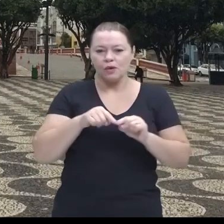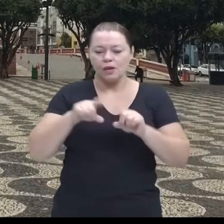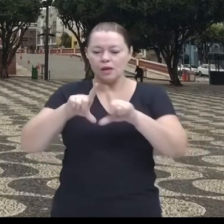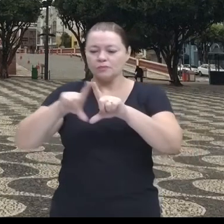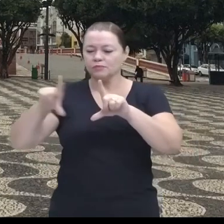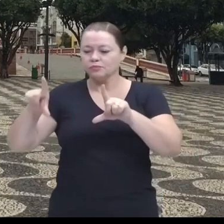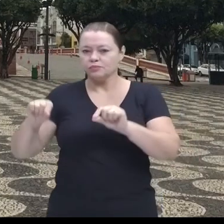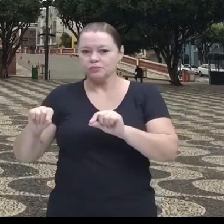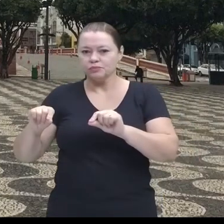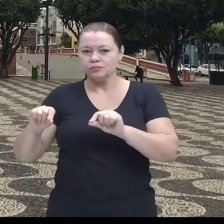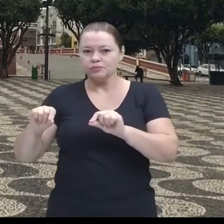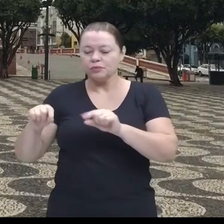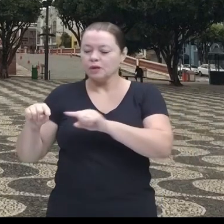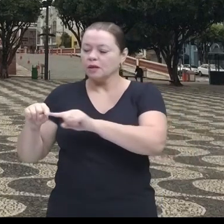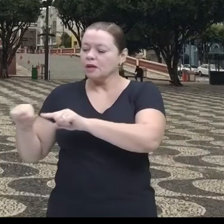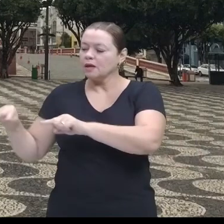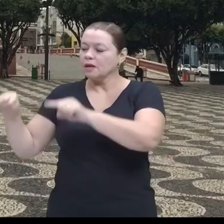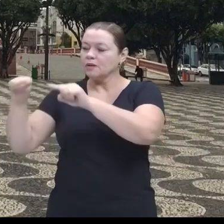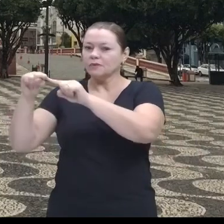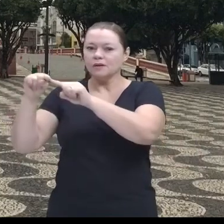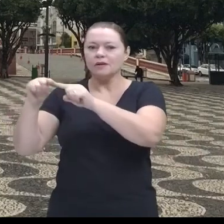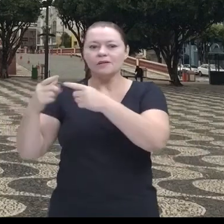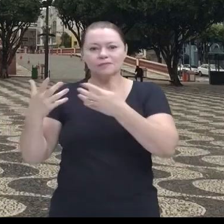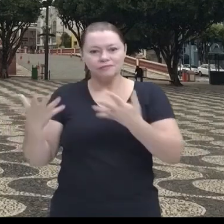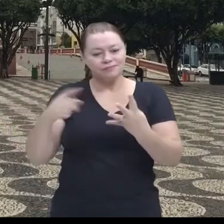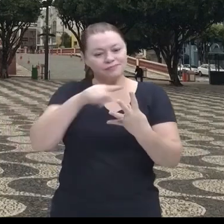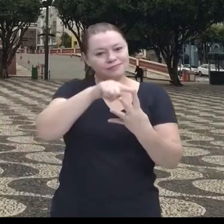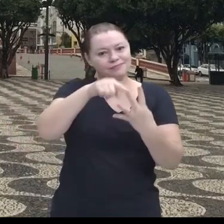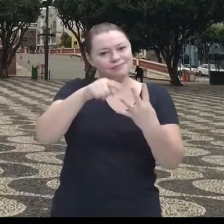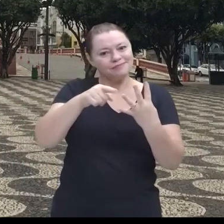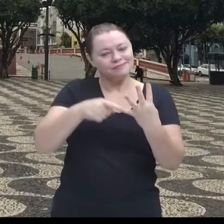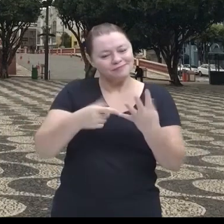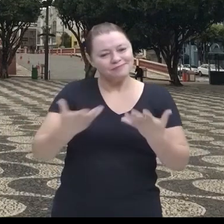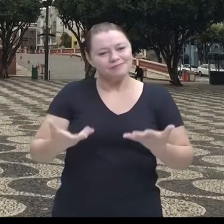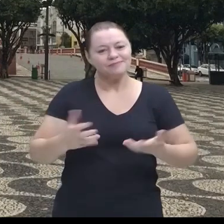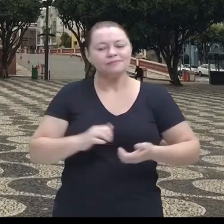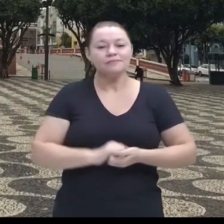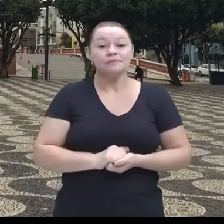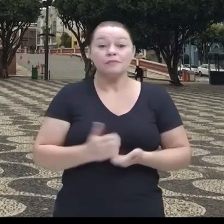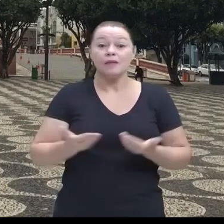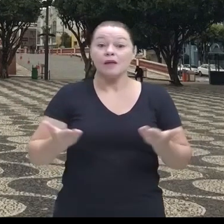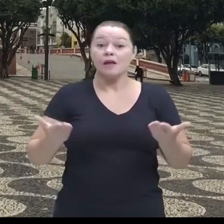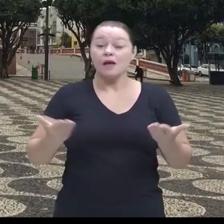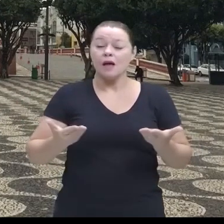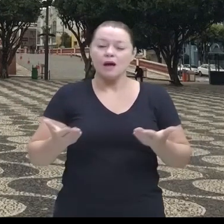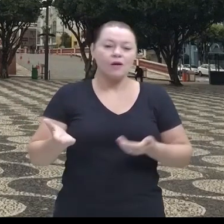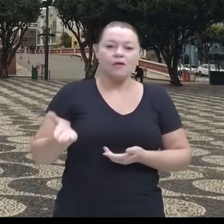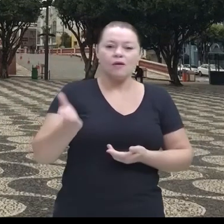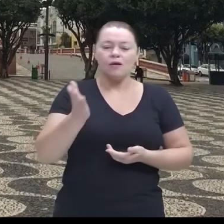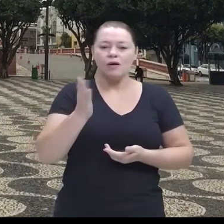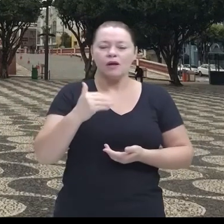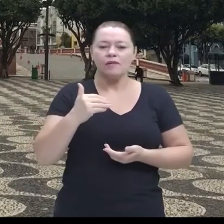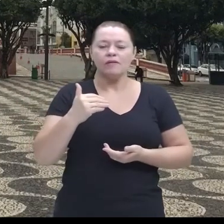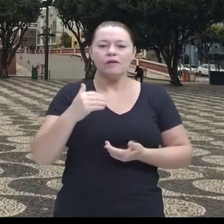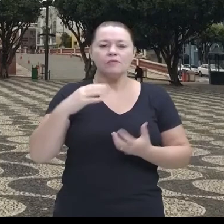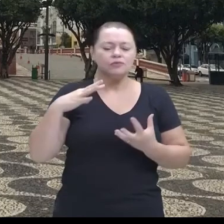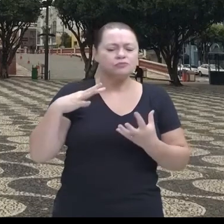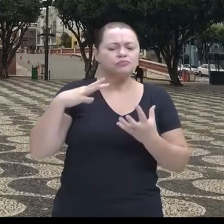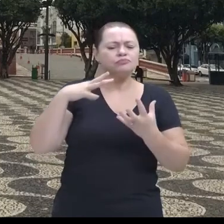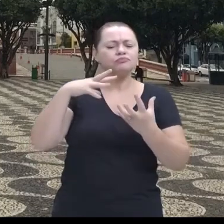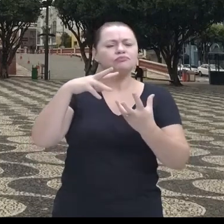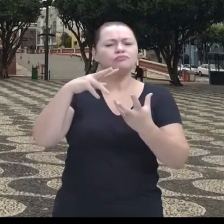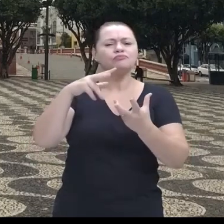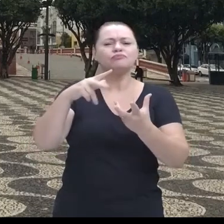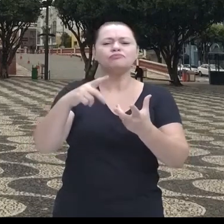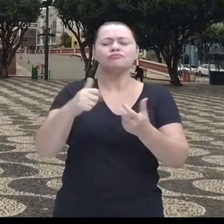retângulo e triângulo. Vamos agora para esse mundo lindo